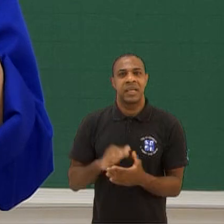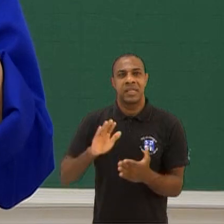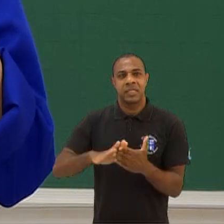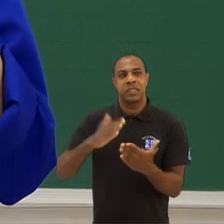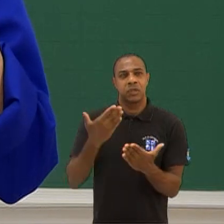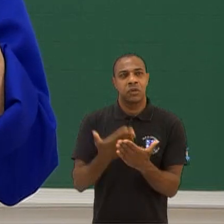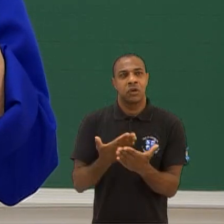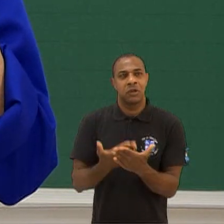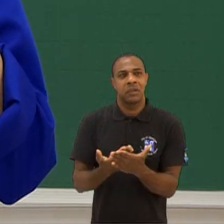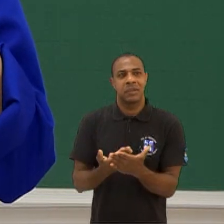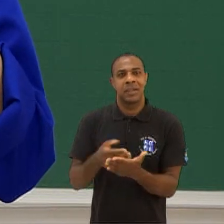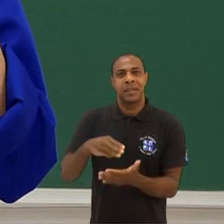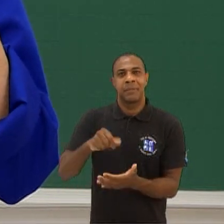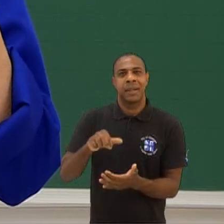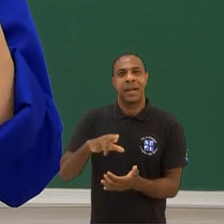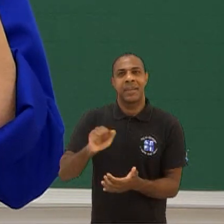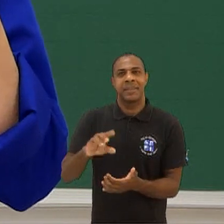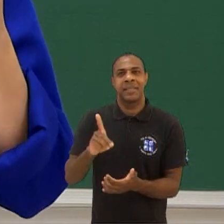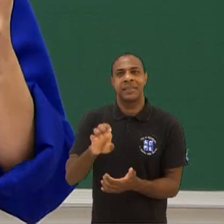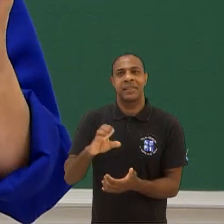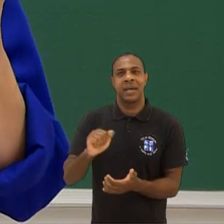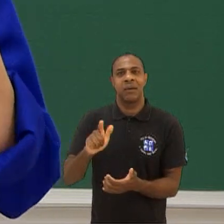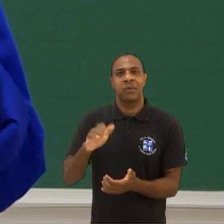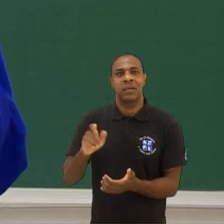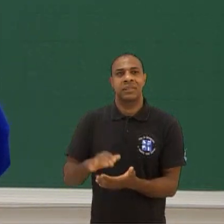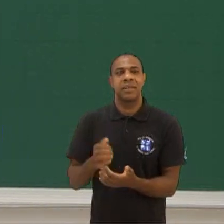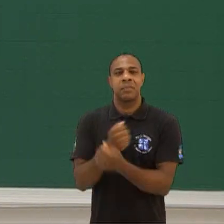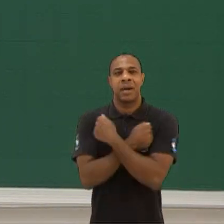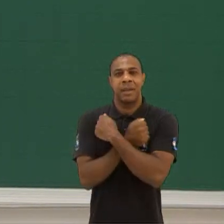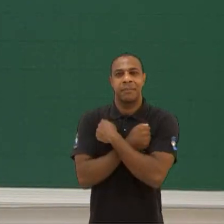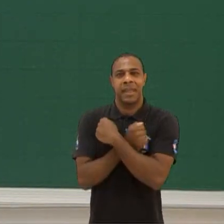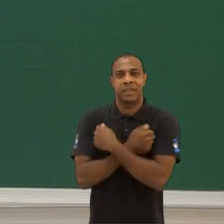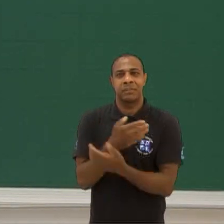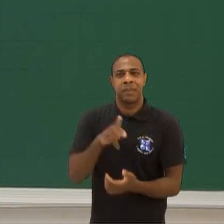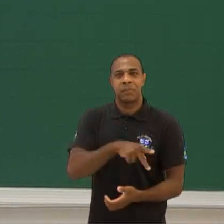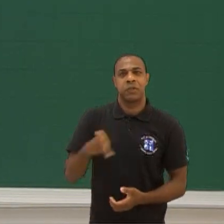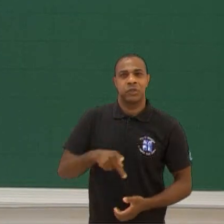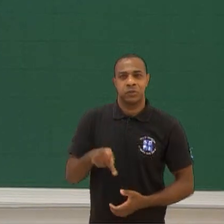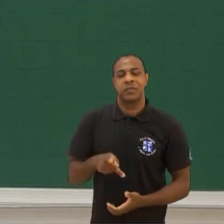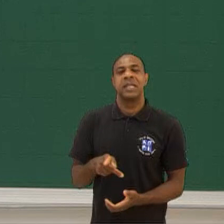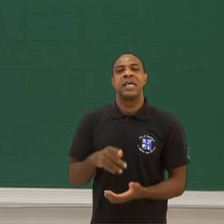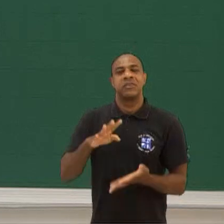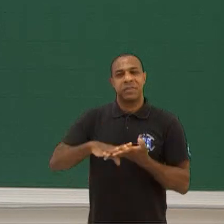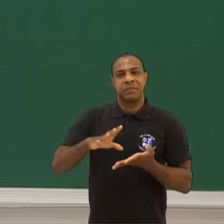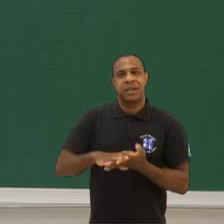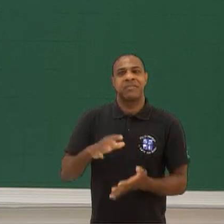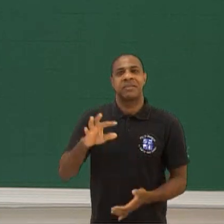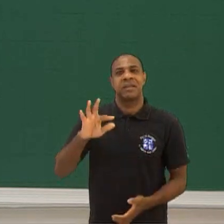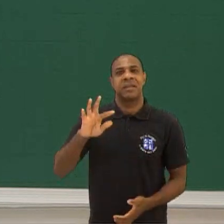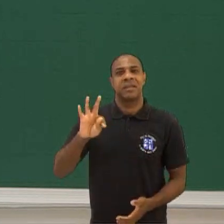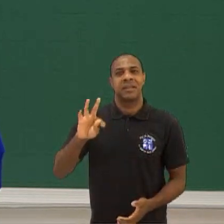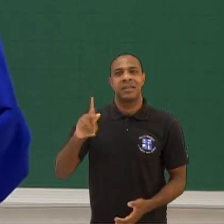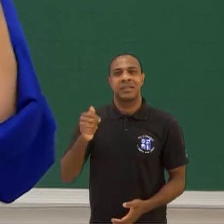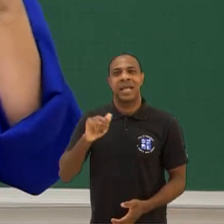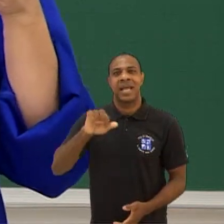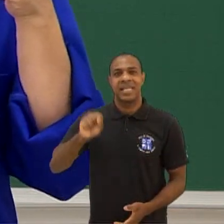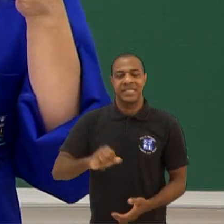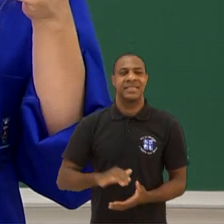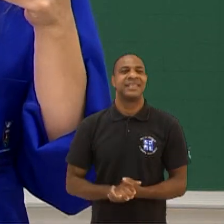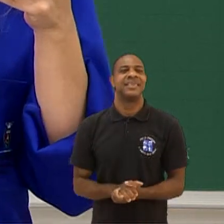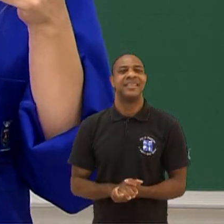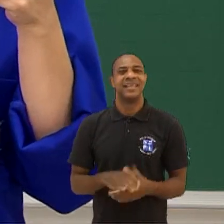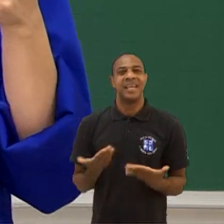Alcântara. Manda um abraço para a minha professora de matemática, a professora Thaís. E aí, me nota. Está